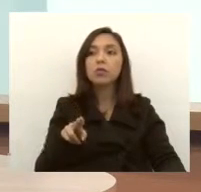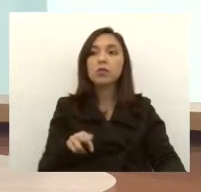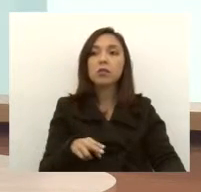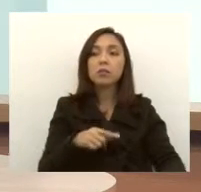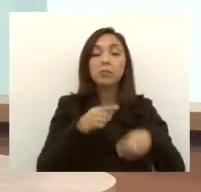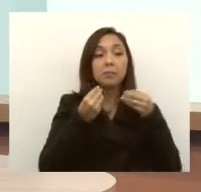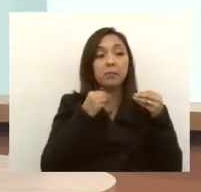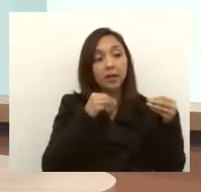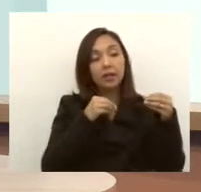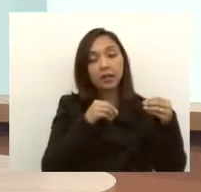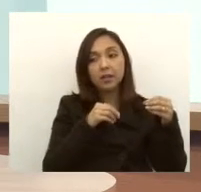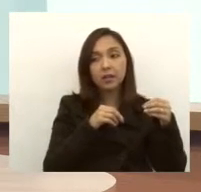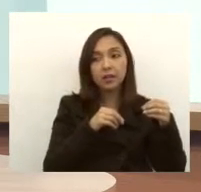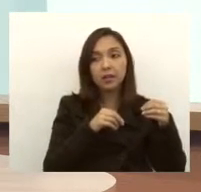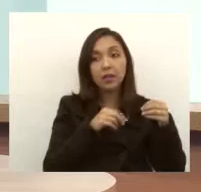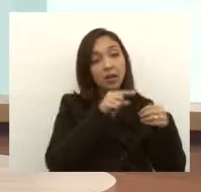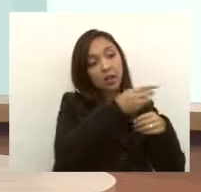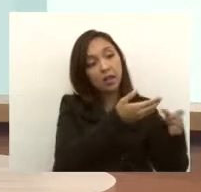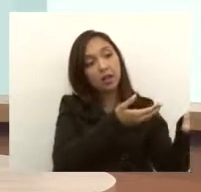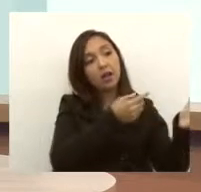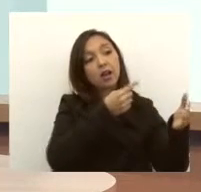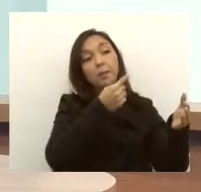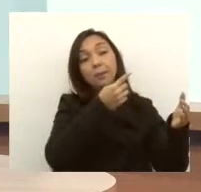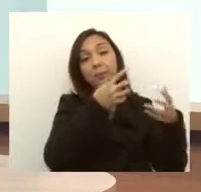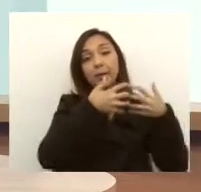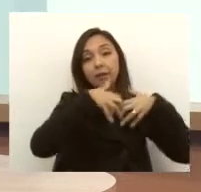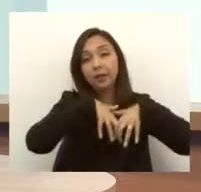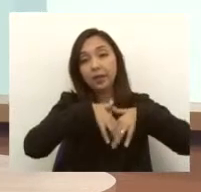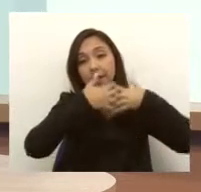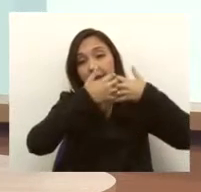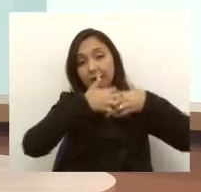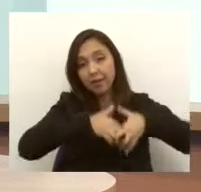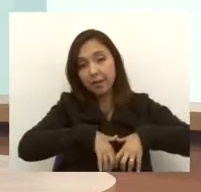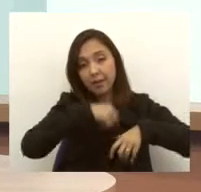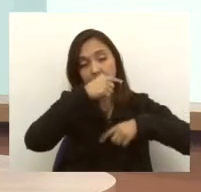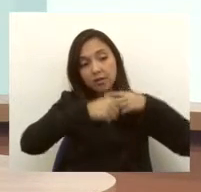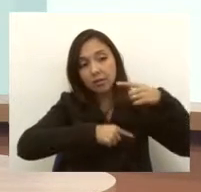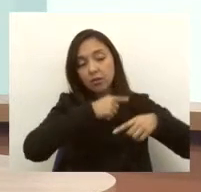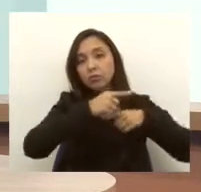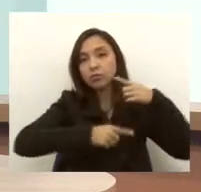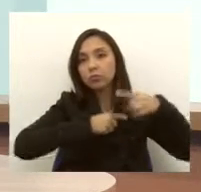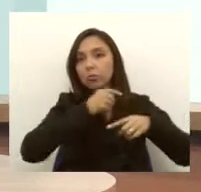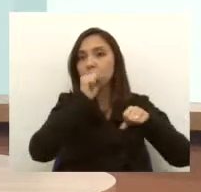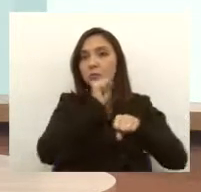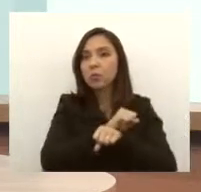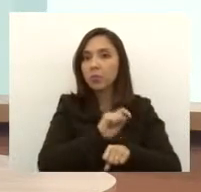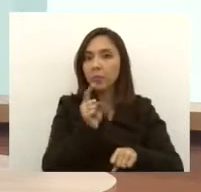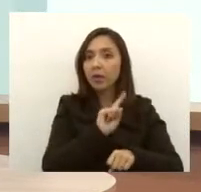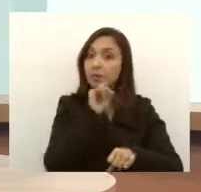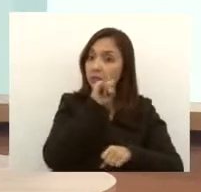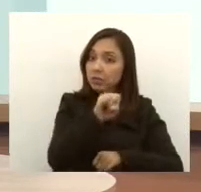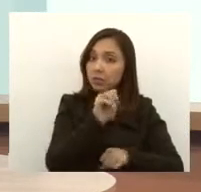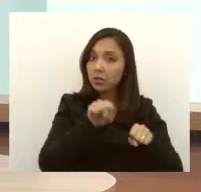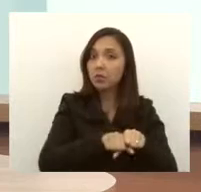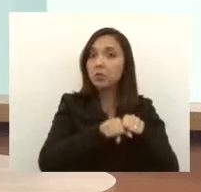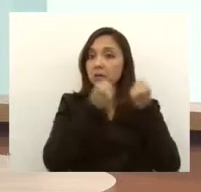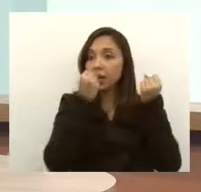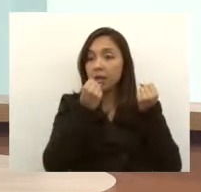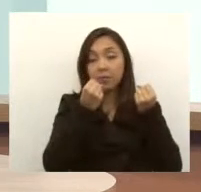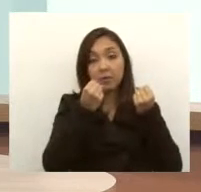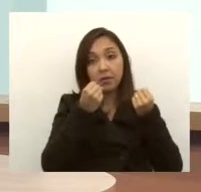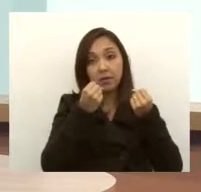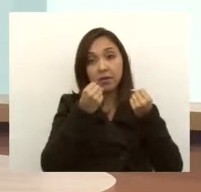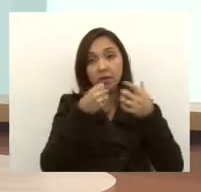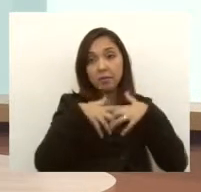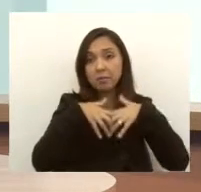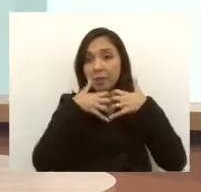para fazer com que as engrenagens da estação de tratamento não pare, porque senão quebra, máquina parada